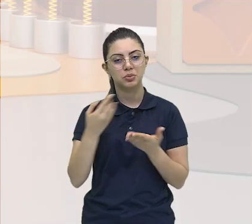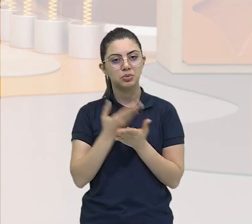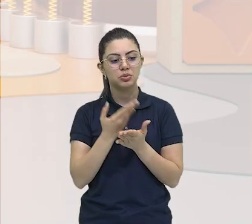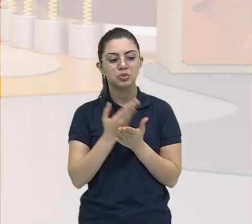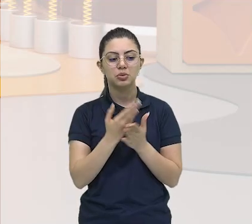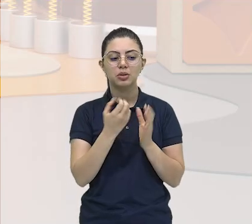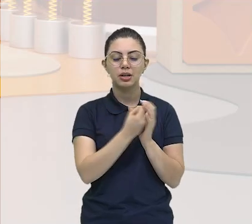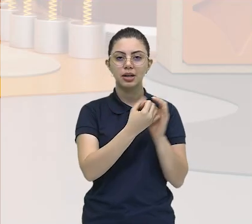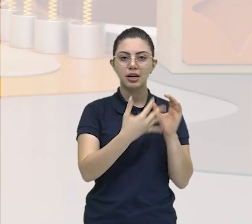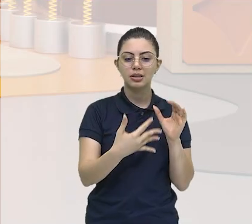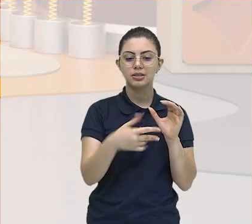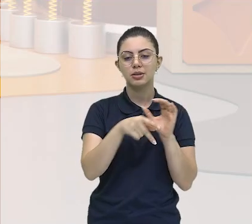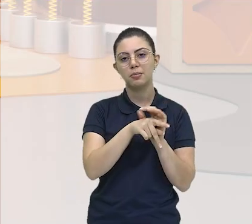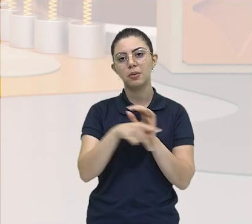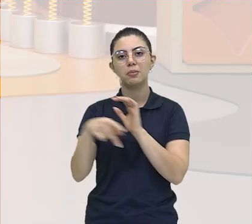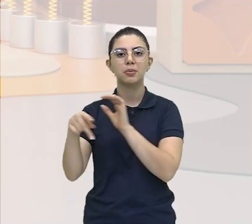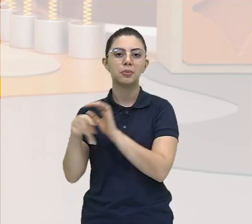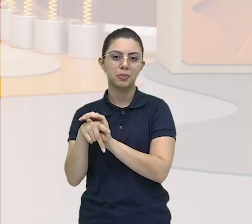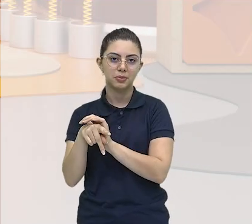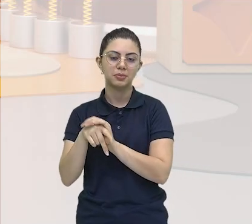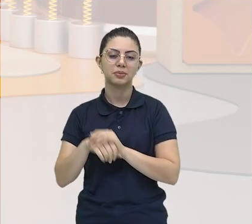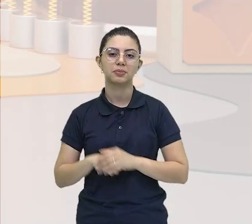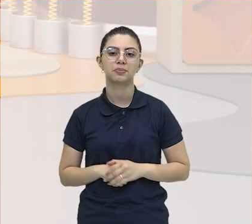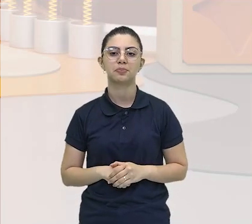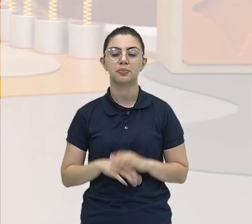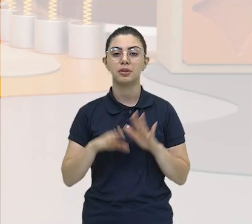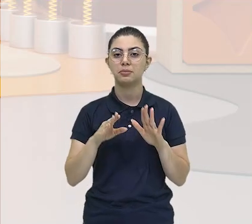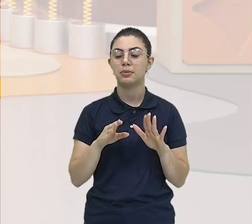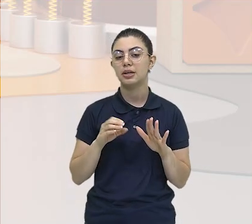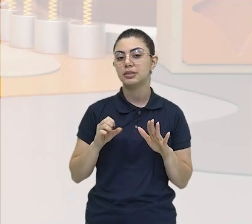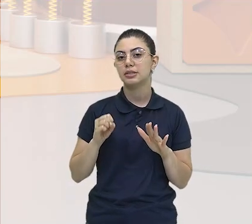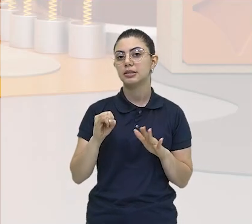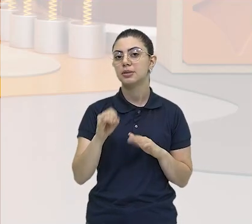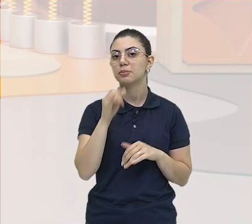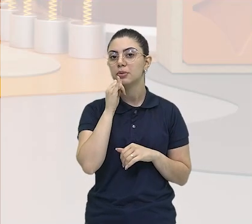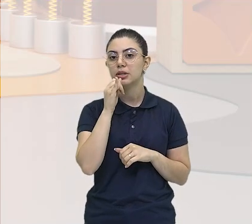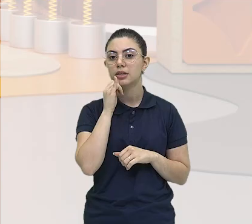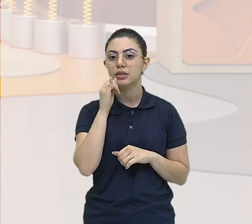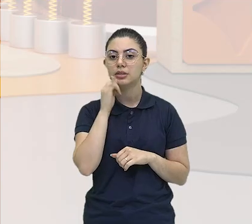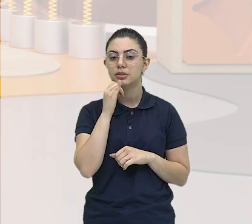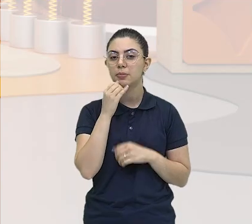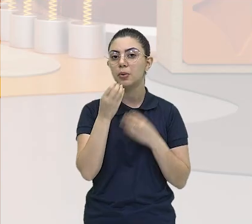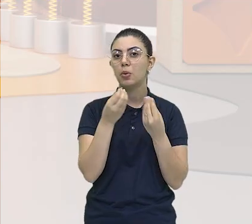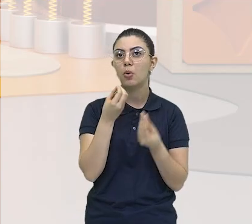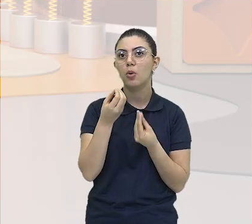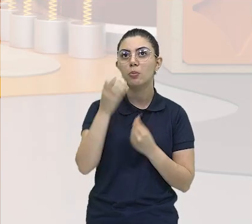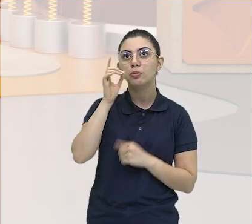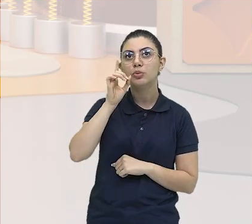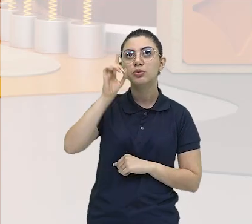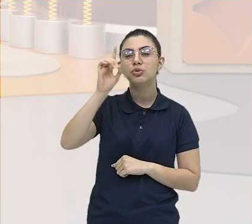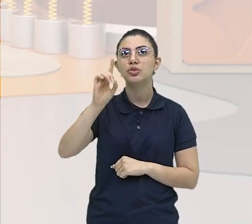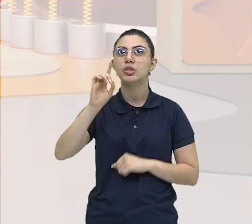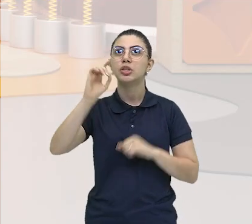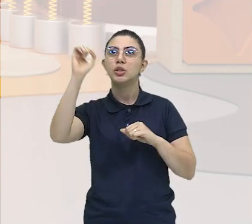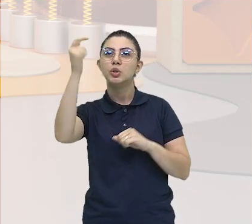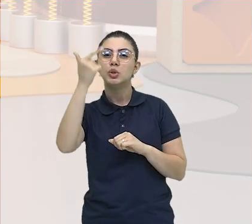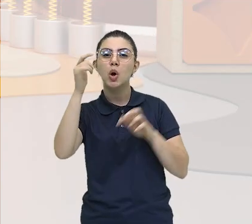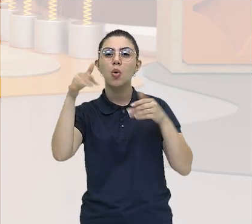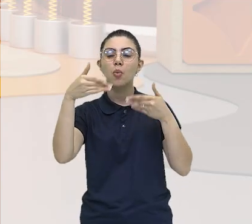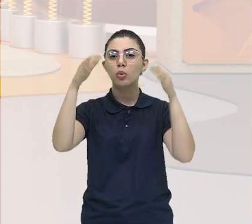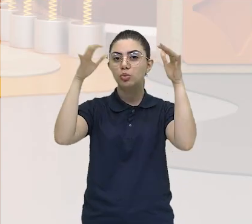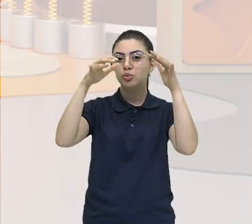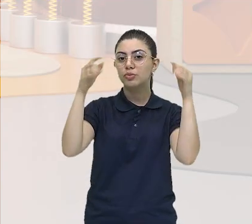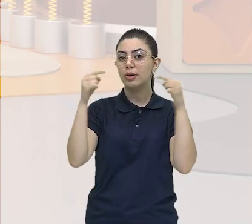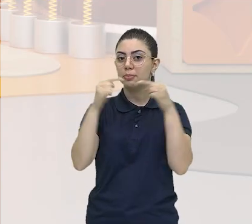as características do determinado lugar. Mas quando a gente se refere a algo do acordo com o dia, estamos nos falando do tempo, tá